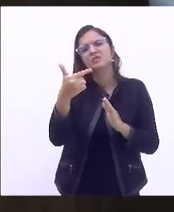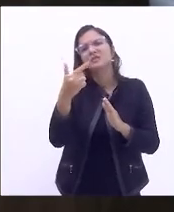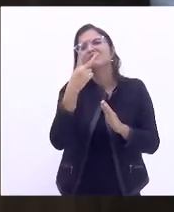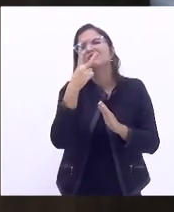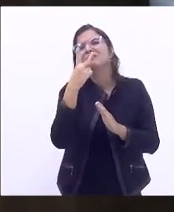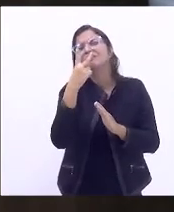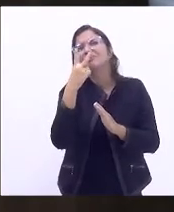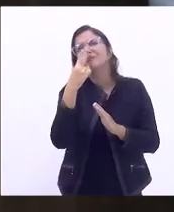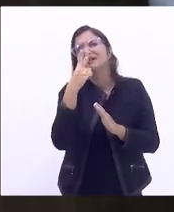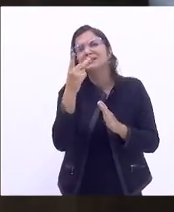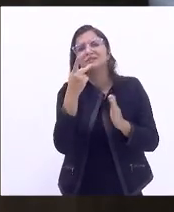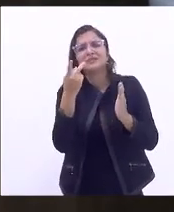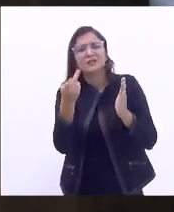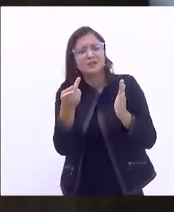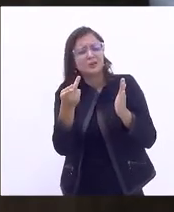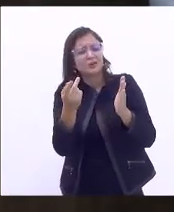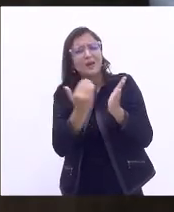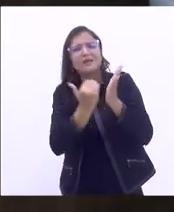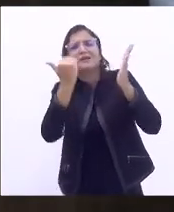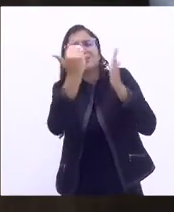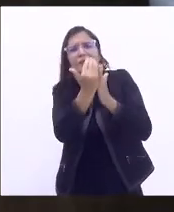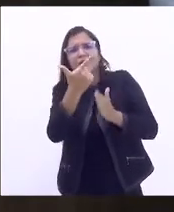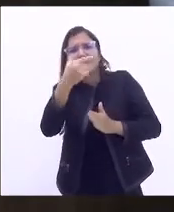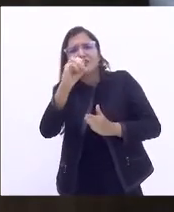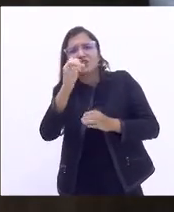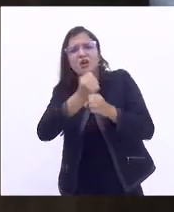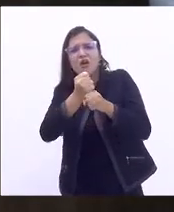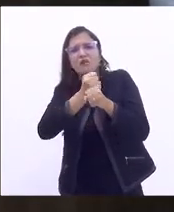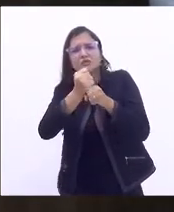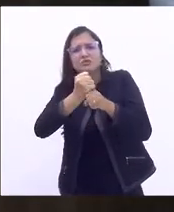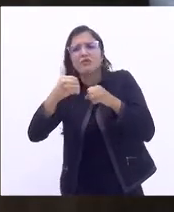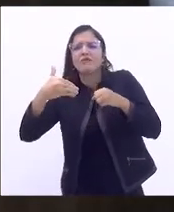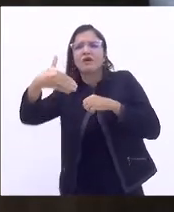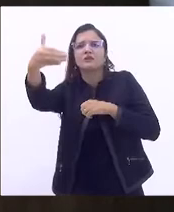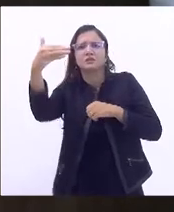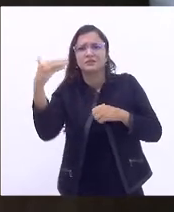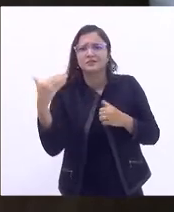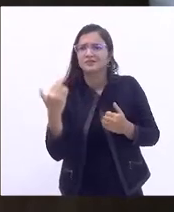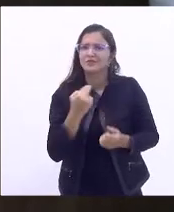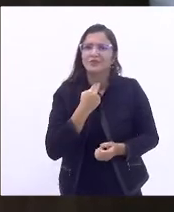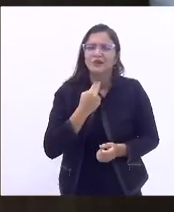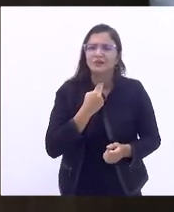anos, que também não